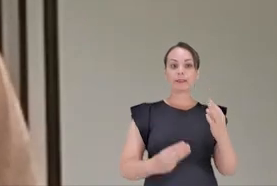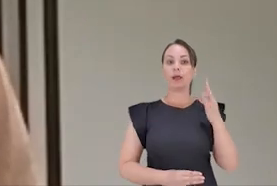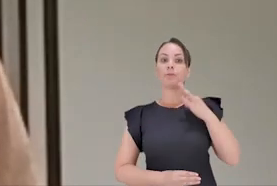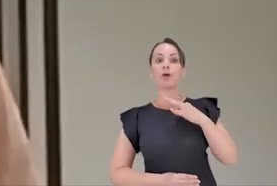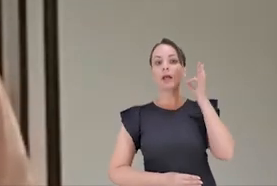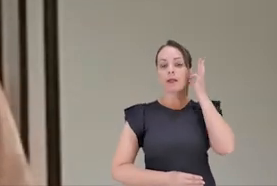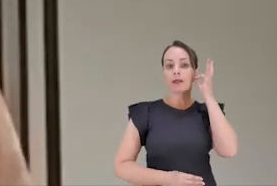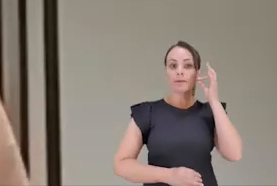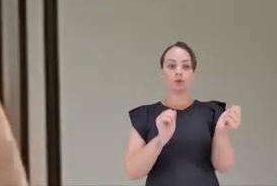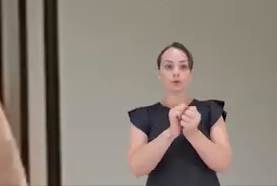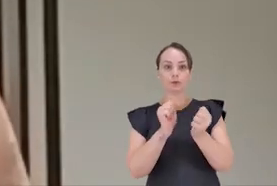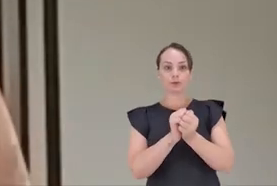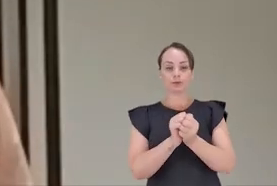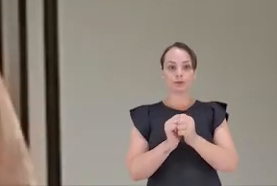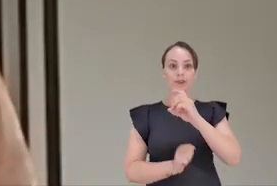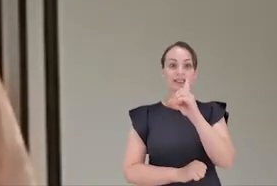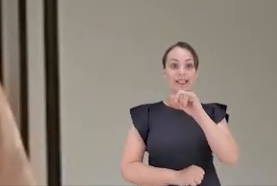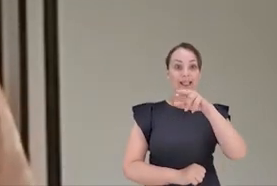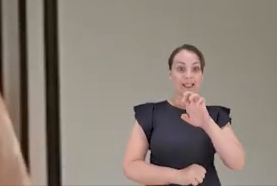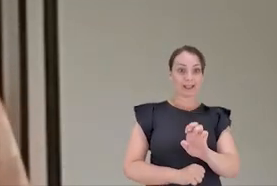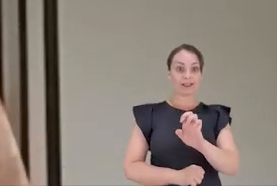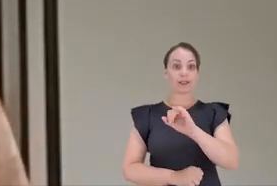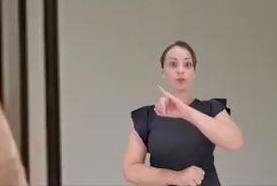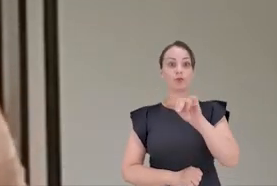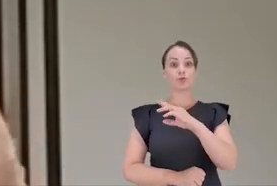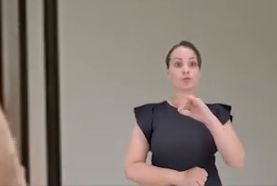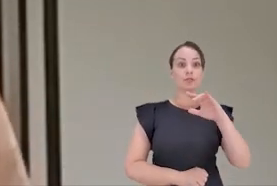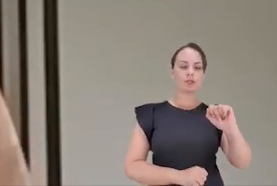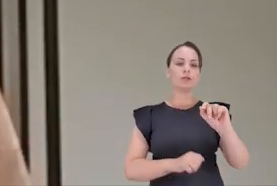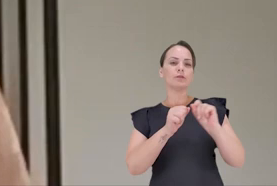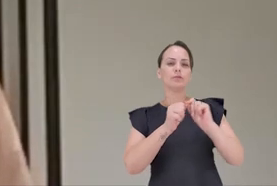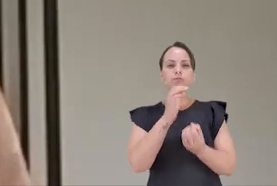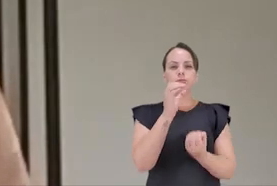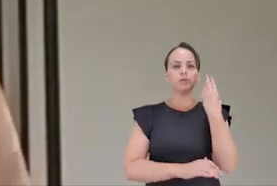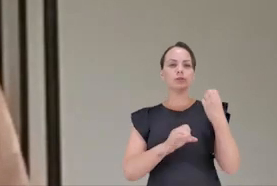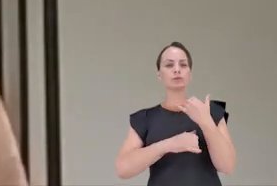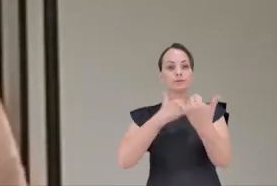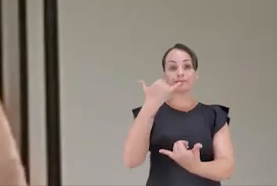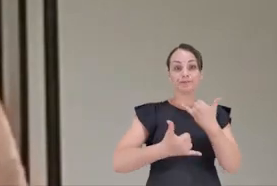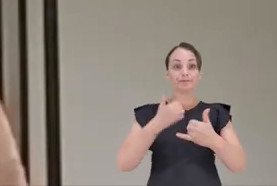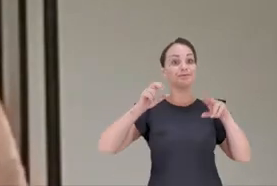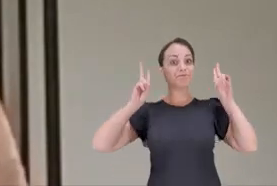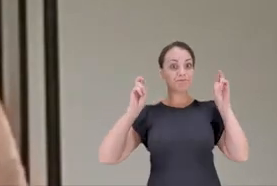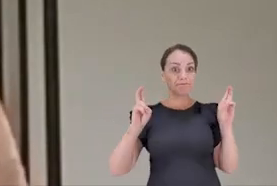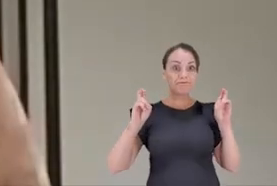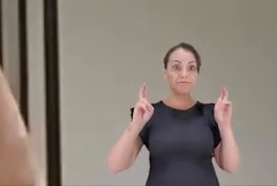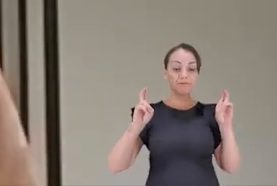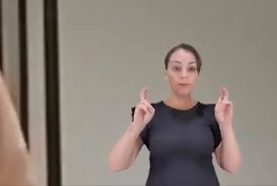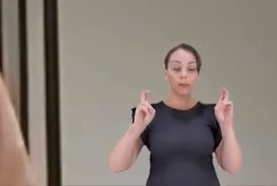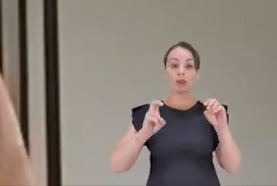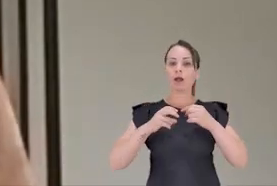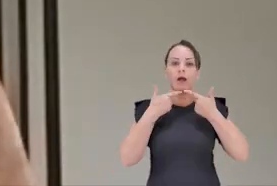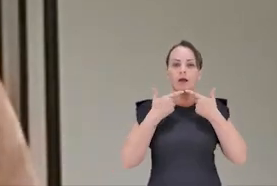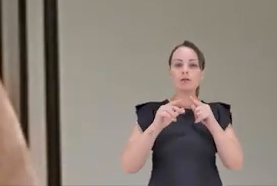as bolsistas Daiane e Jusilei. Elas fizeram jogos que tratam exatamente sobre esse tema e que, numa